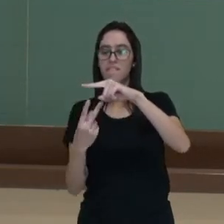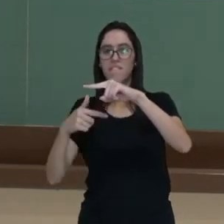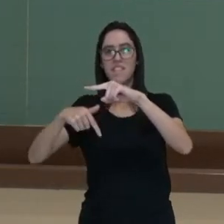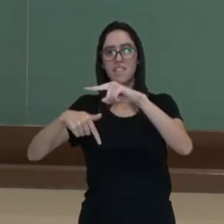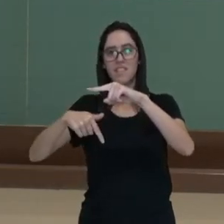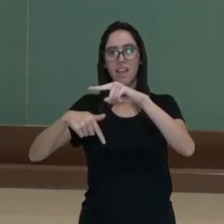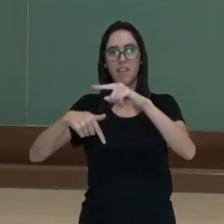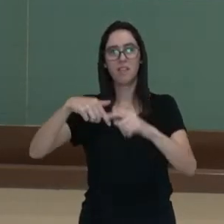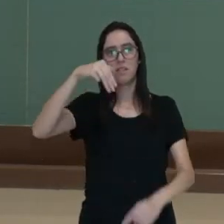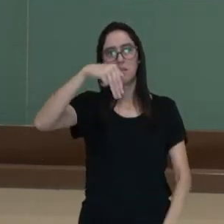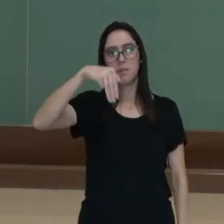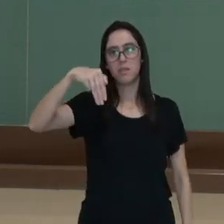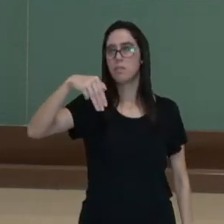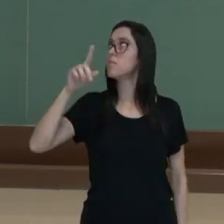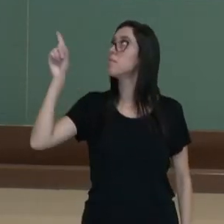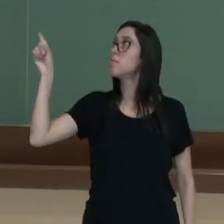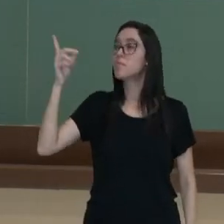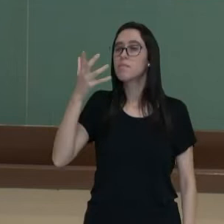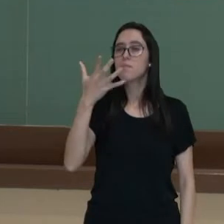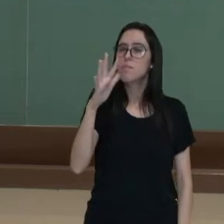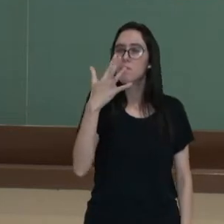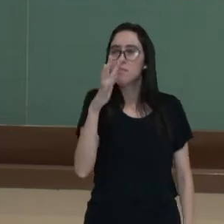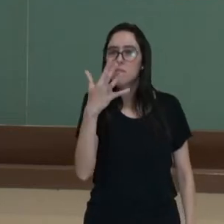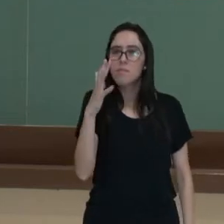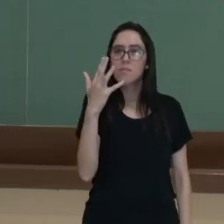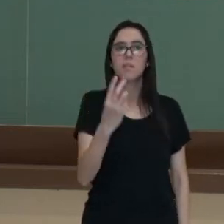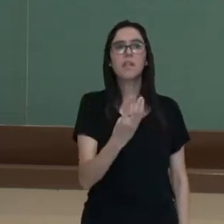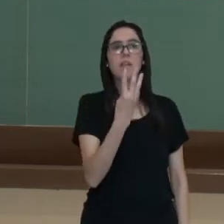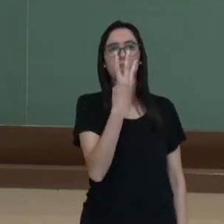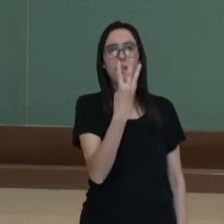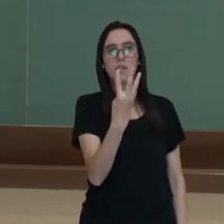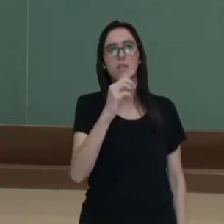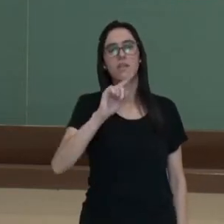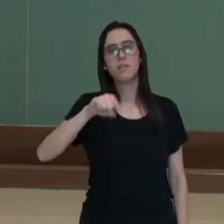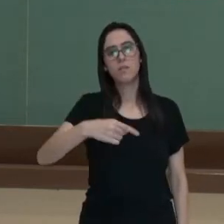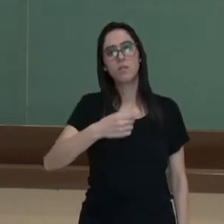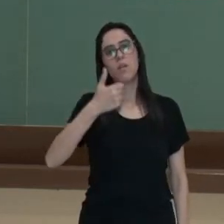milímetros. Deu aproximadamente, porque essa divisão também não dá exata,